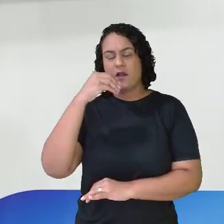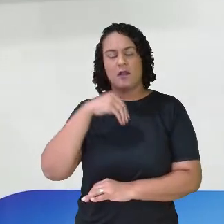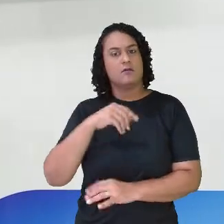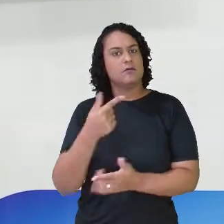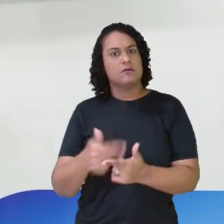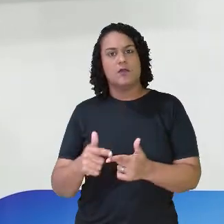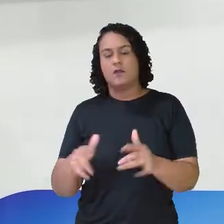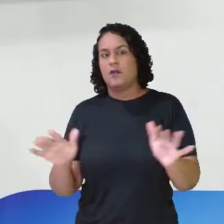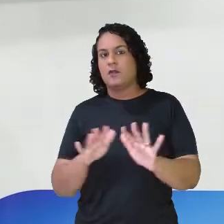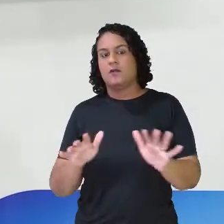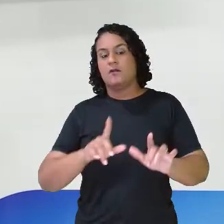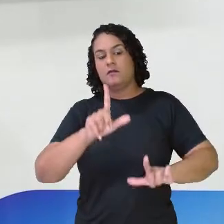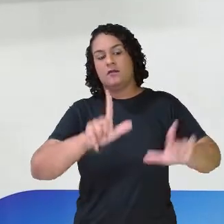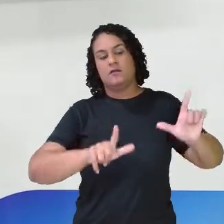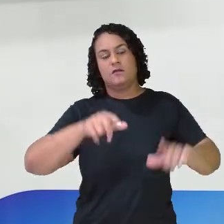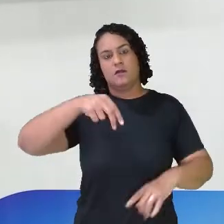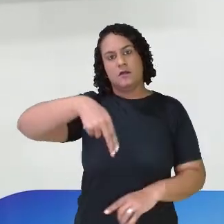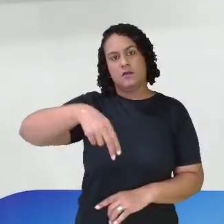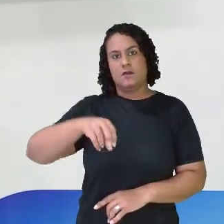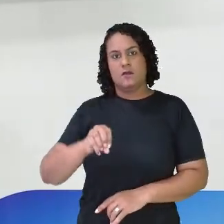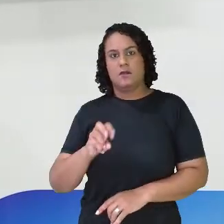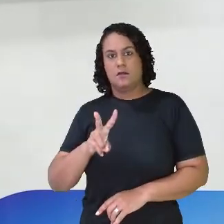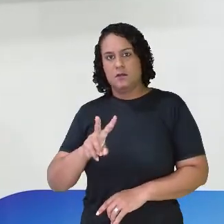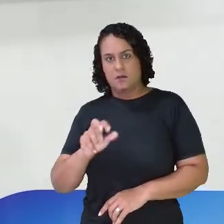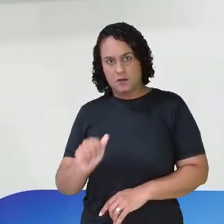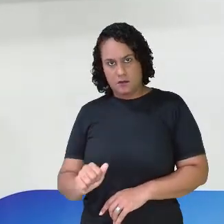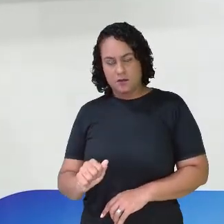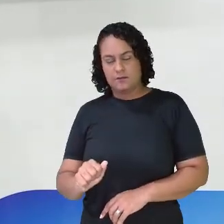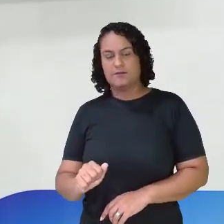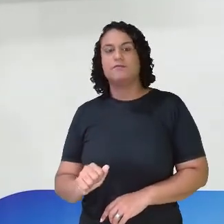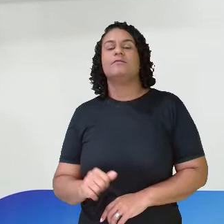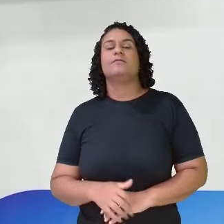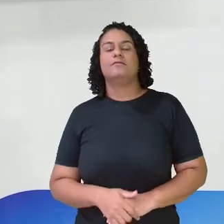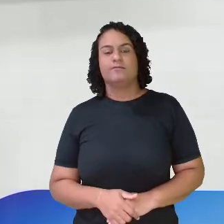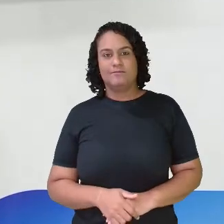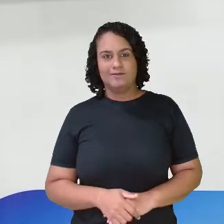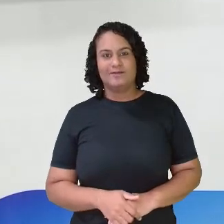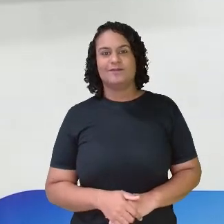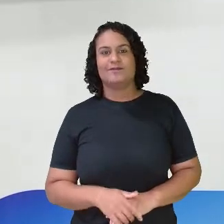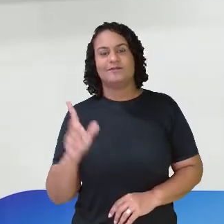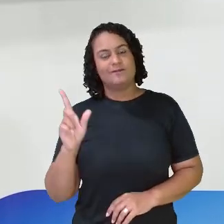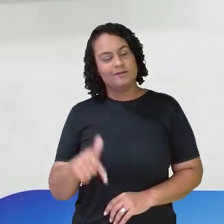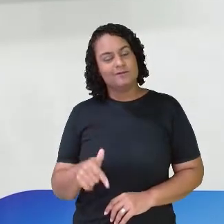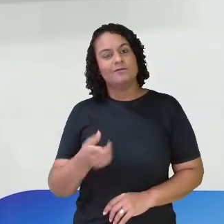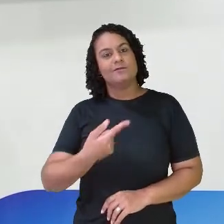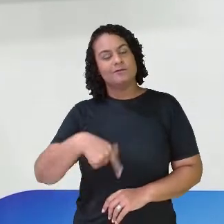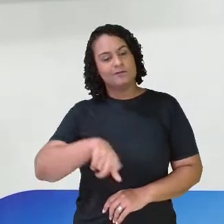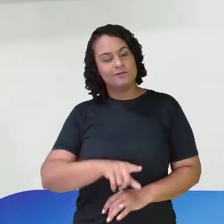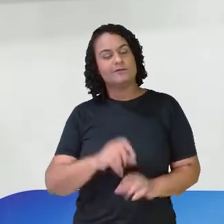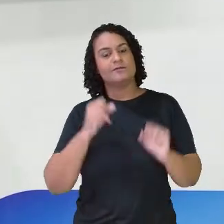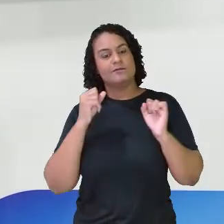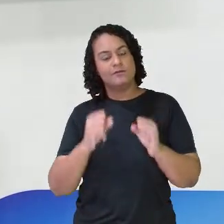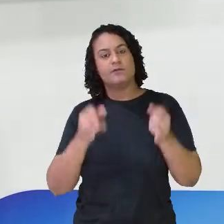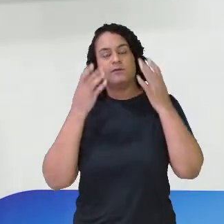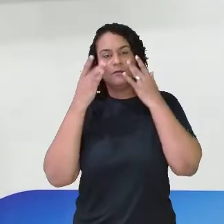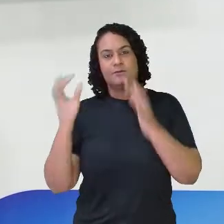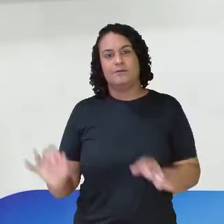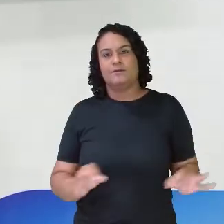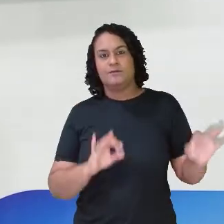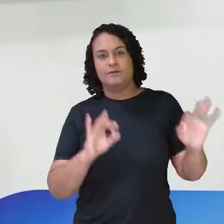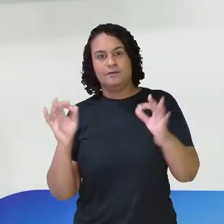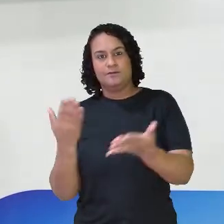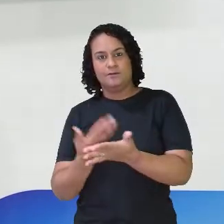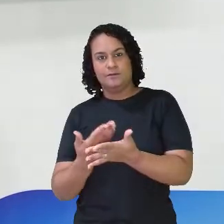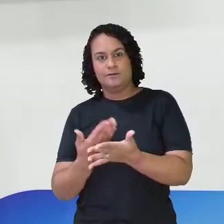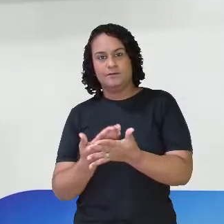TV, canal TV da TV Nova Nordeste. Você pode acompanhar essa aula que está